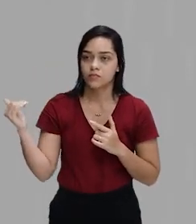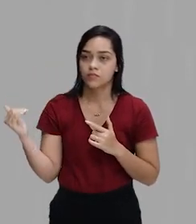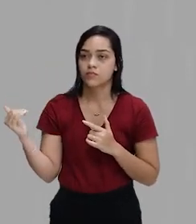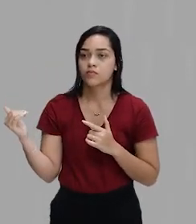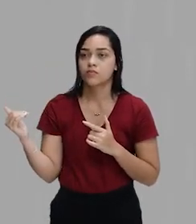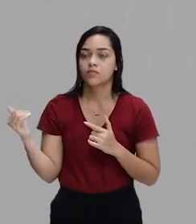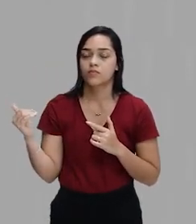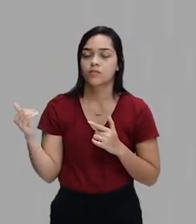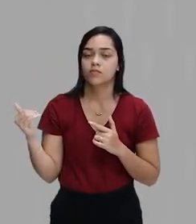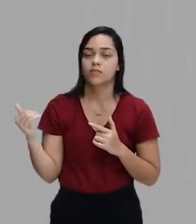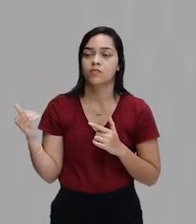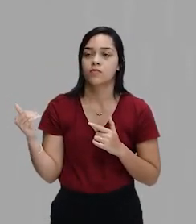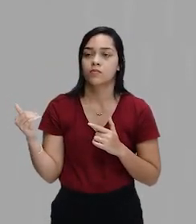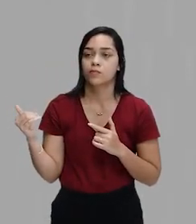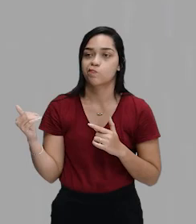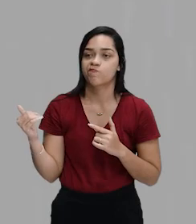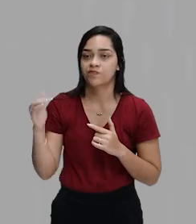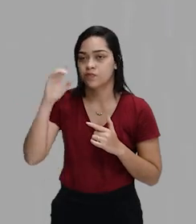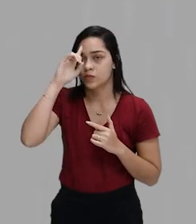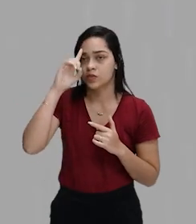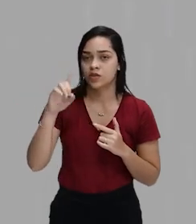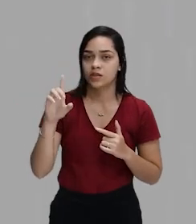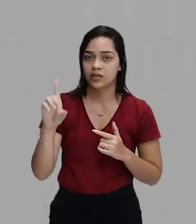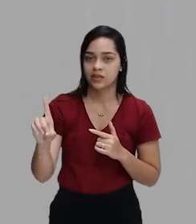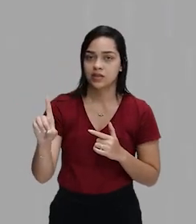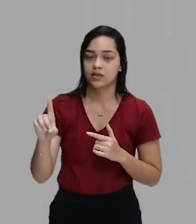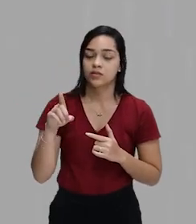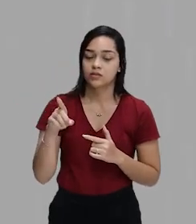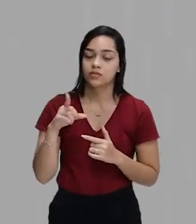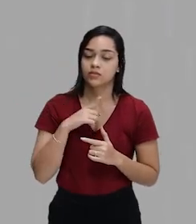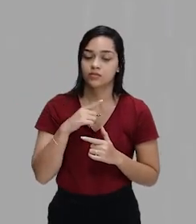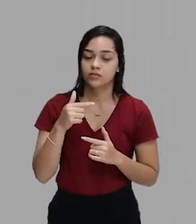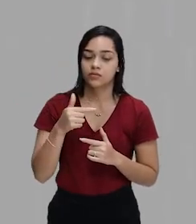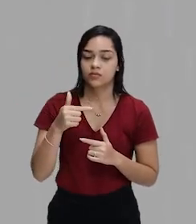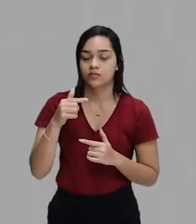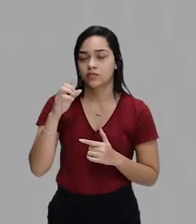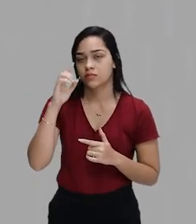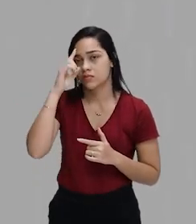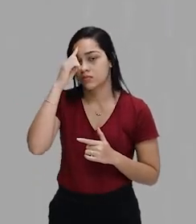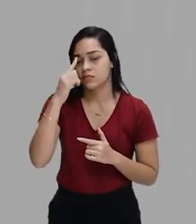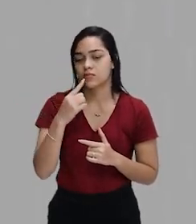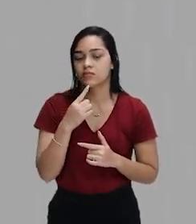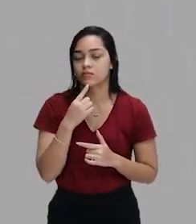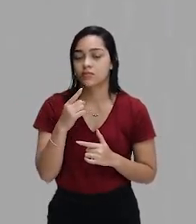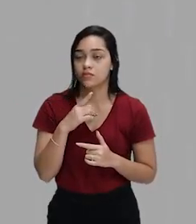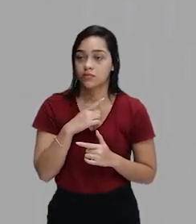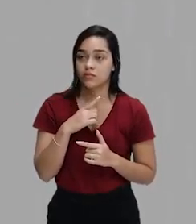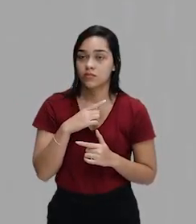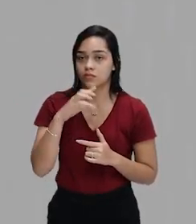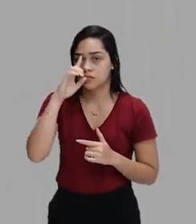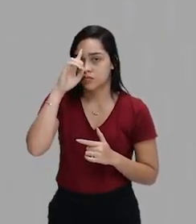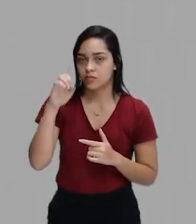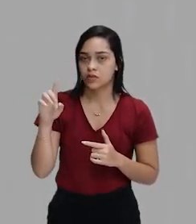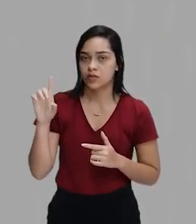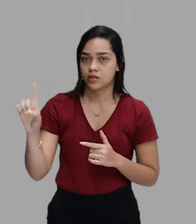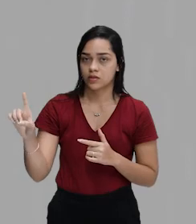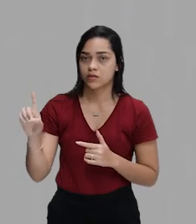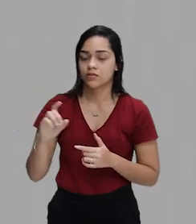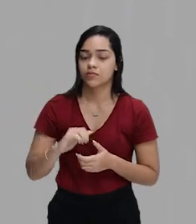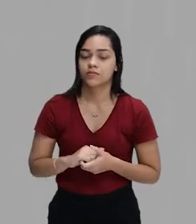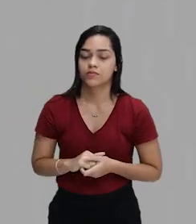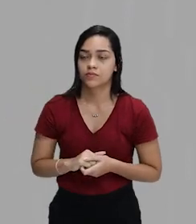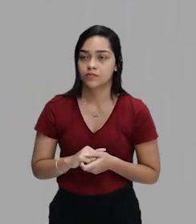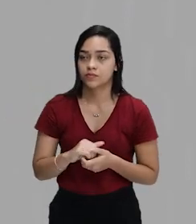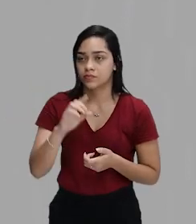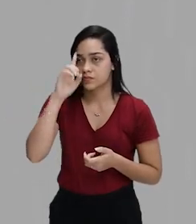o famoso episódio do dia D. É o que você tem na segunda imagem. O episódio do dia D.